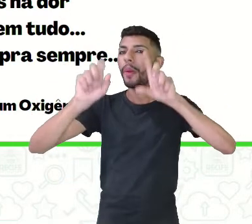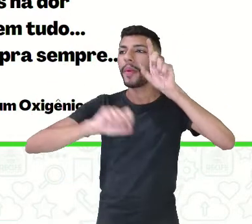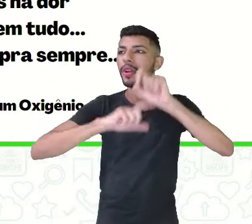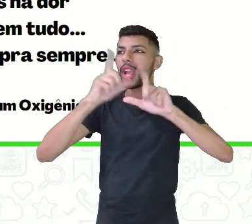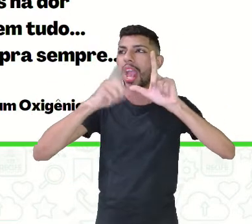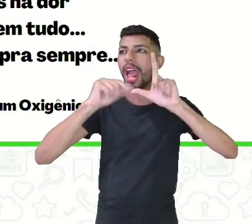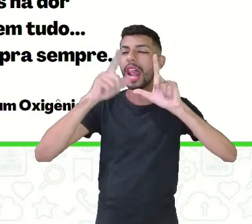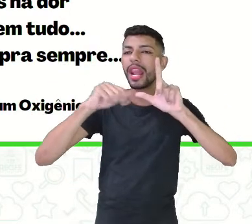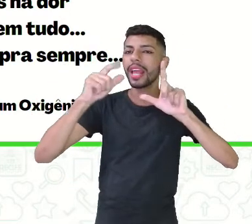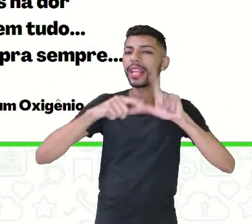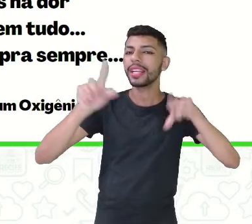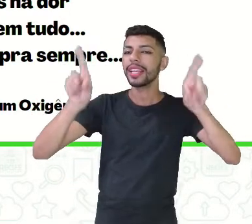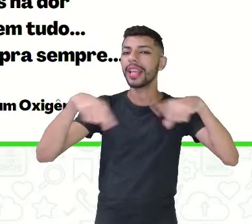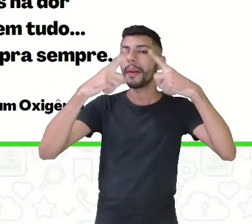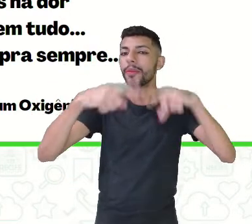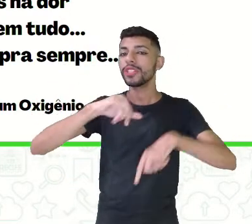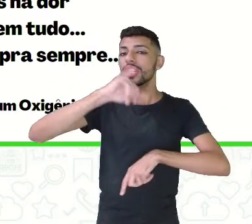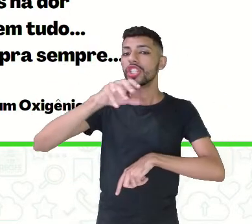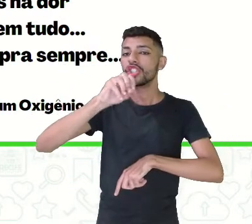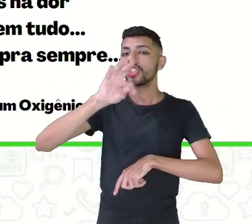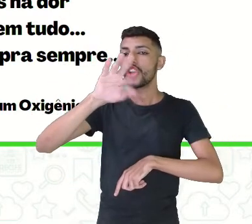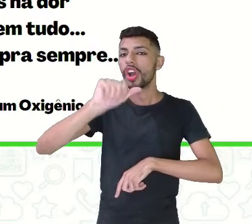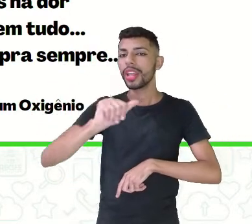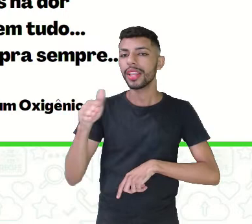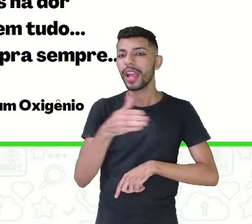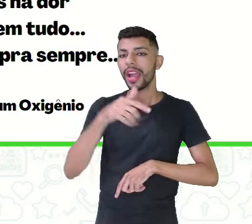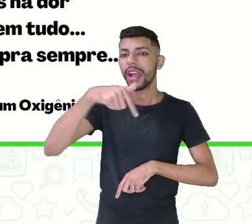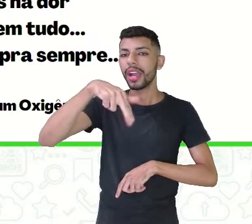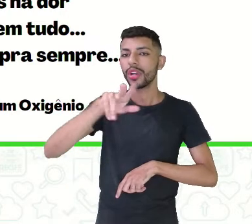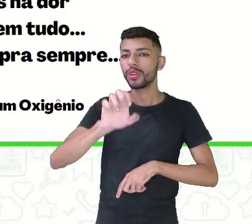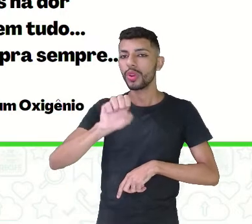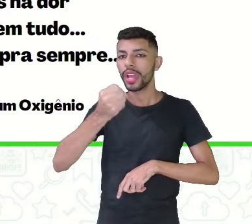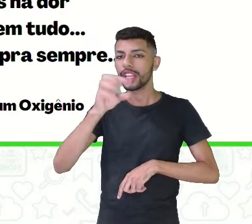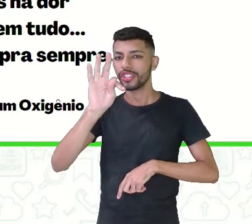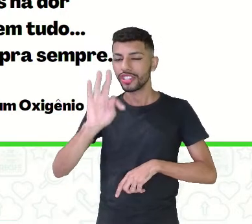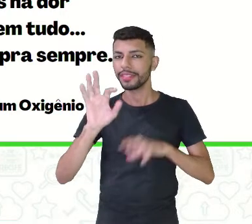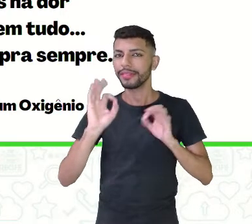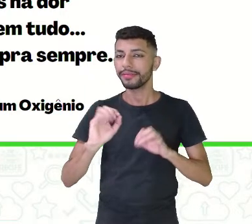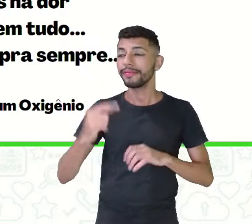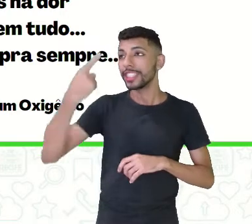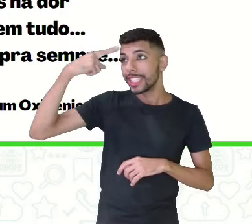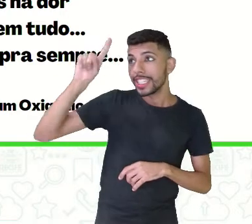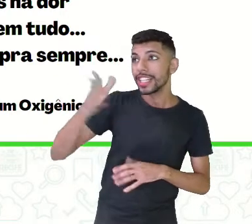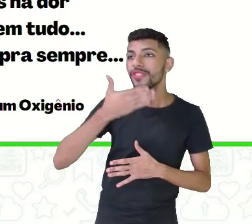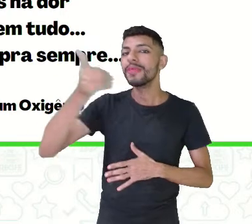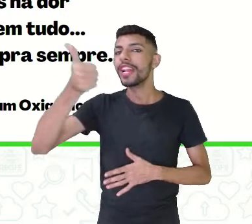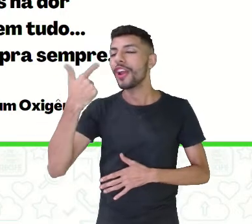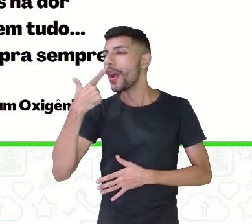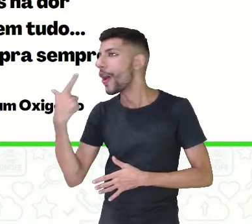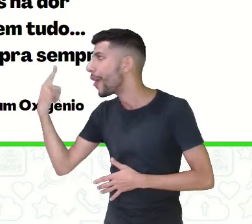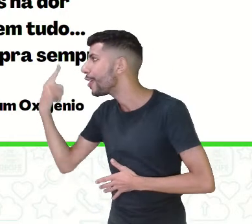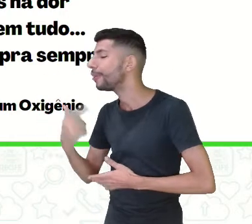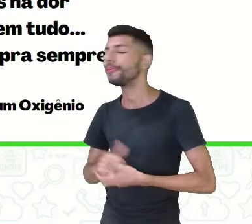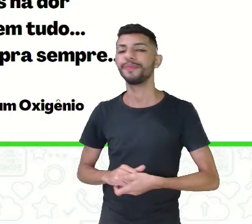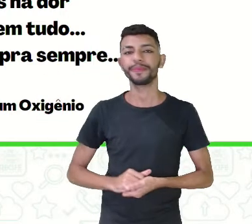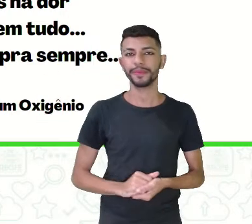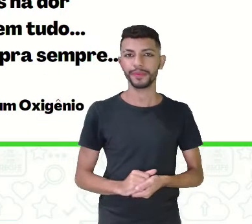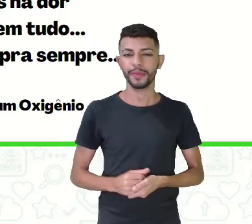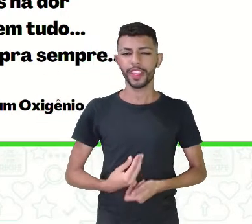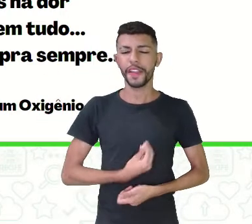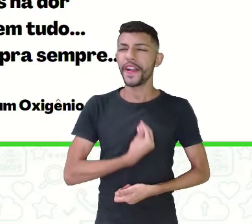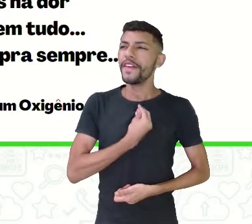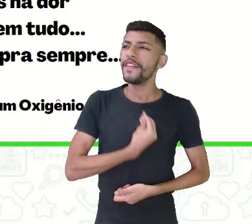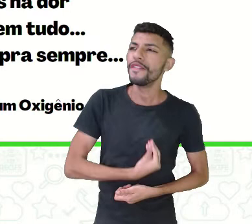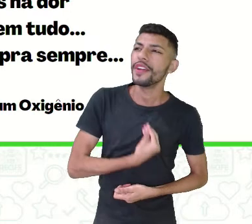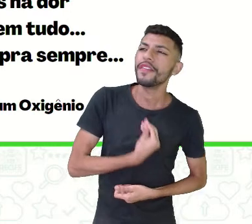Jota Quest, Dias Melhores. Tenho certeza que você já ouviu essa canção. Ela fala assim: